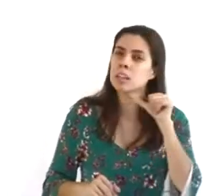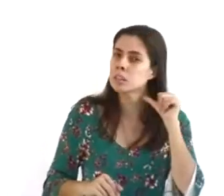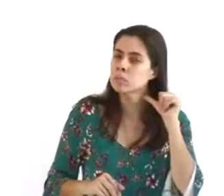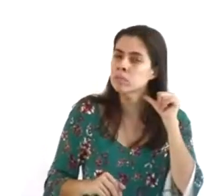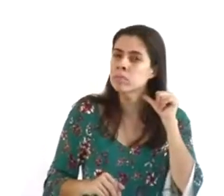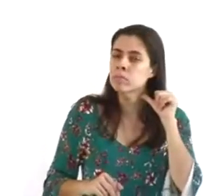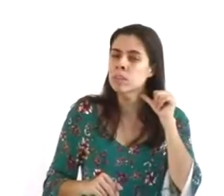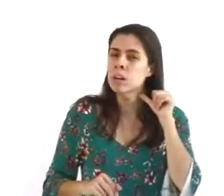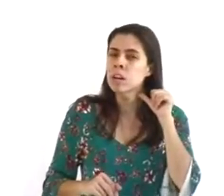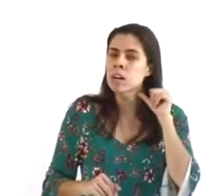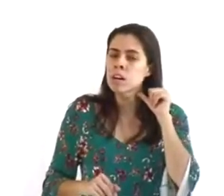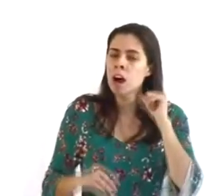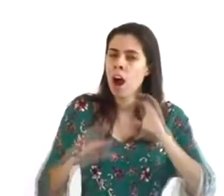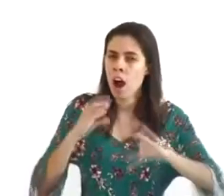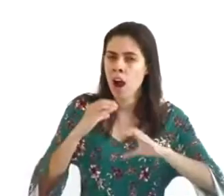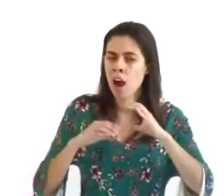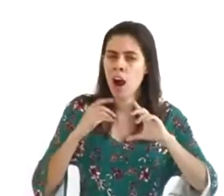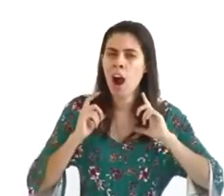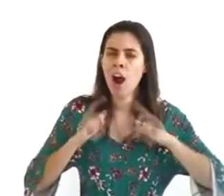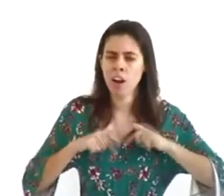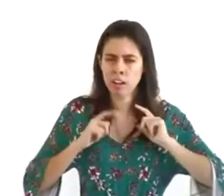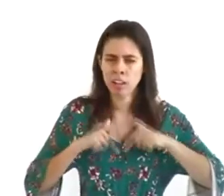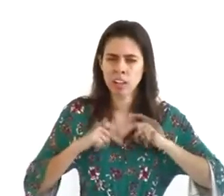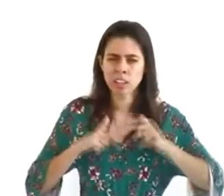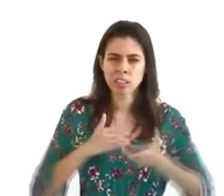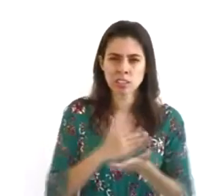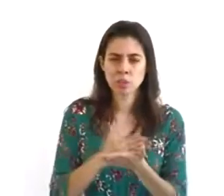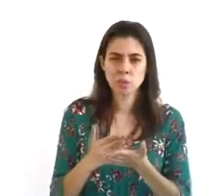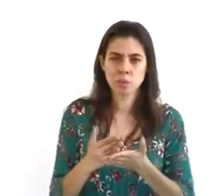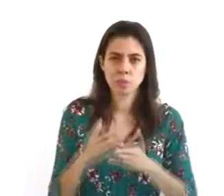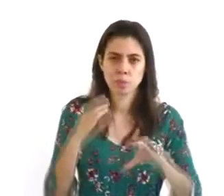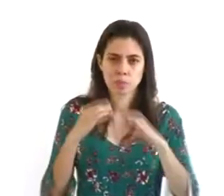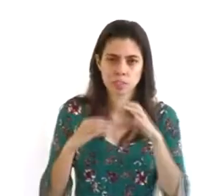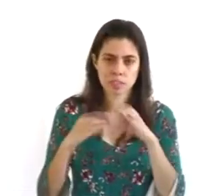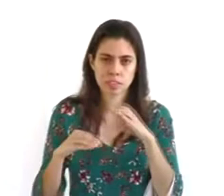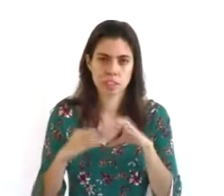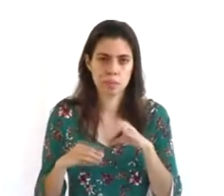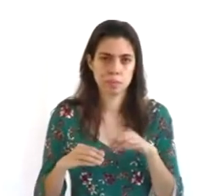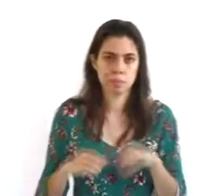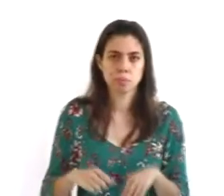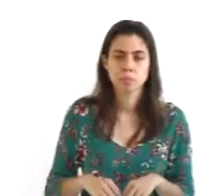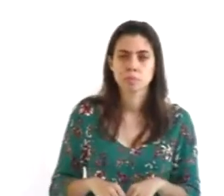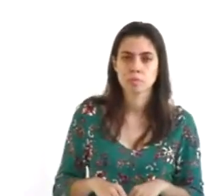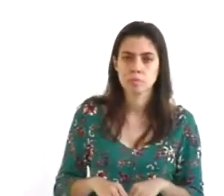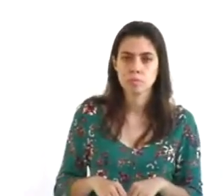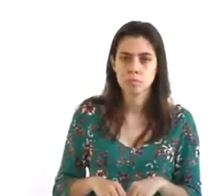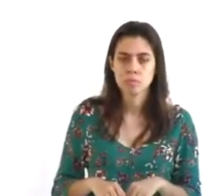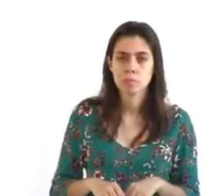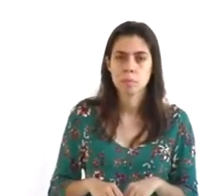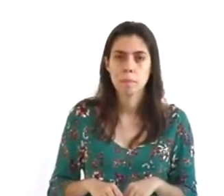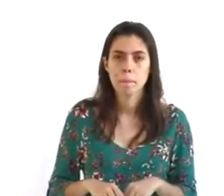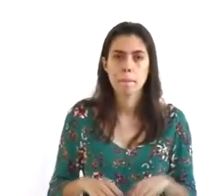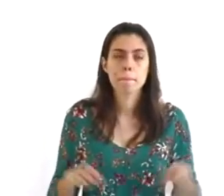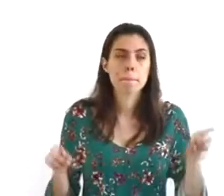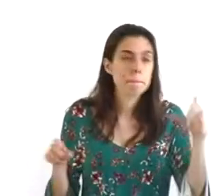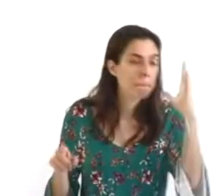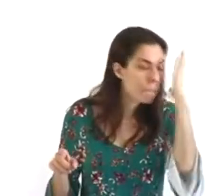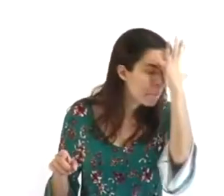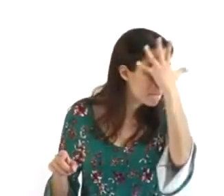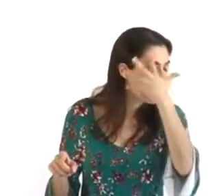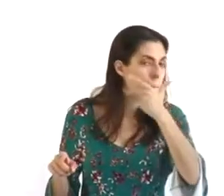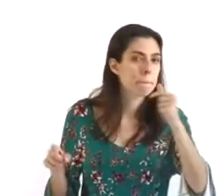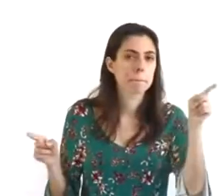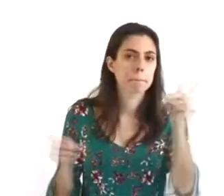de Israel começam a cantar, e você pode confirmar isso depois no primeiro livro das Crônicas, capítulo 16. Há uma linda canção, um